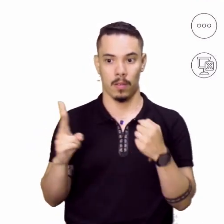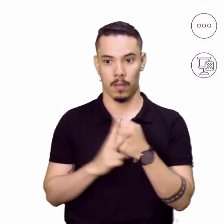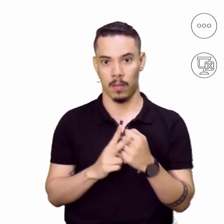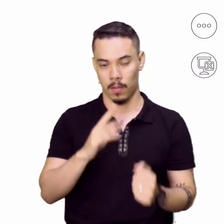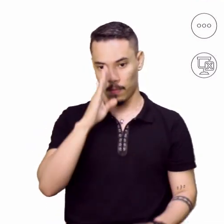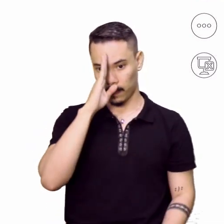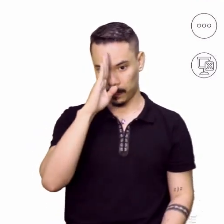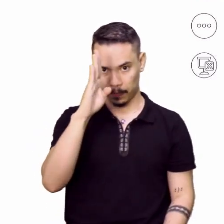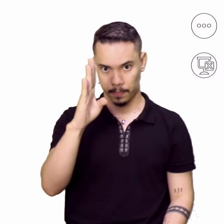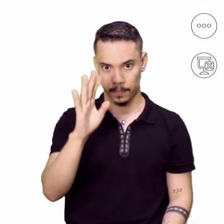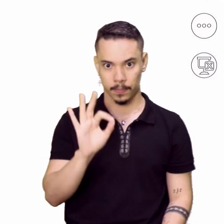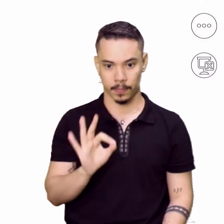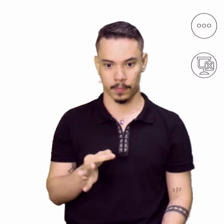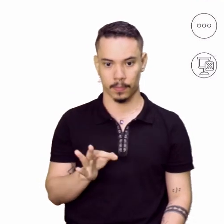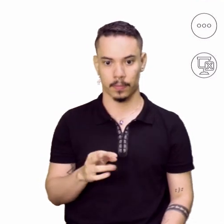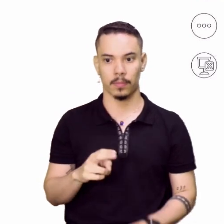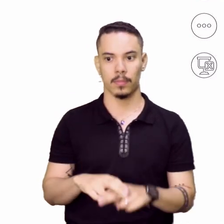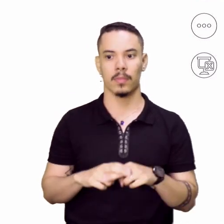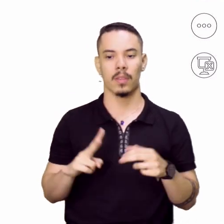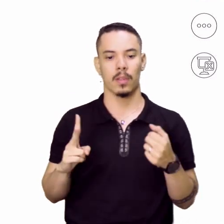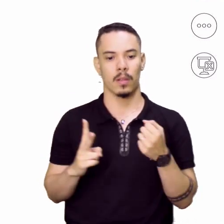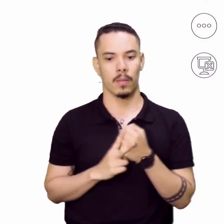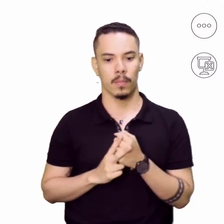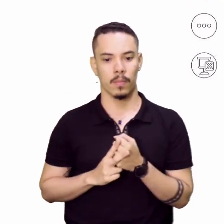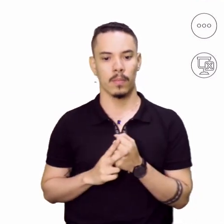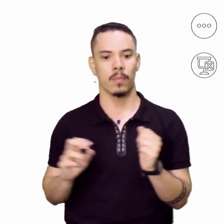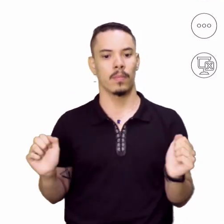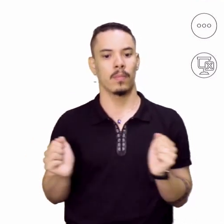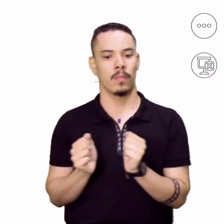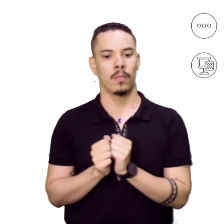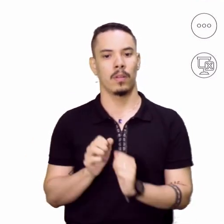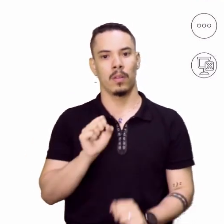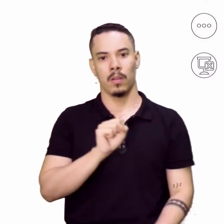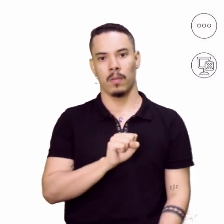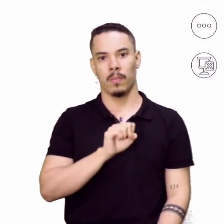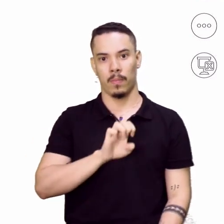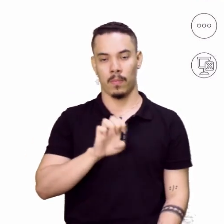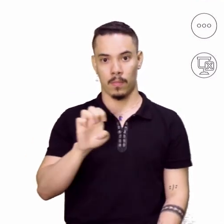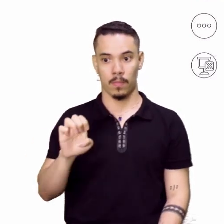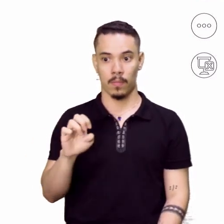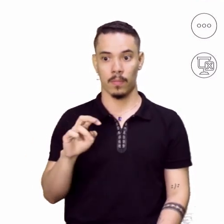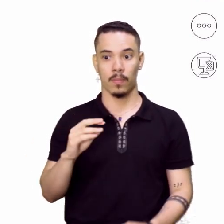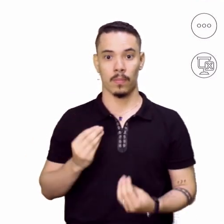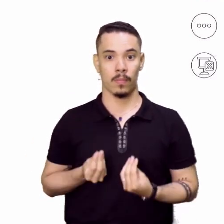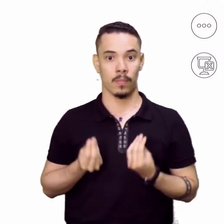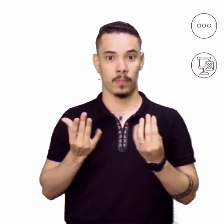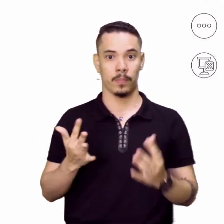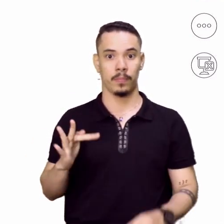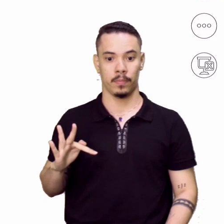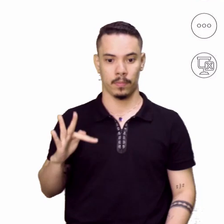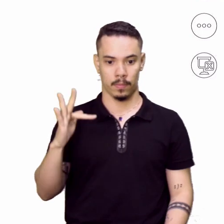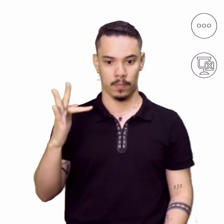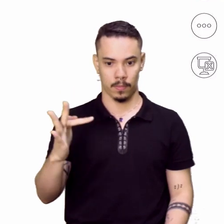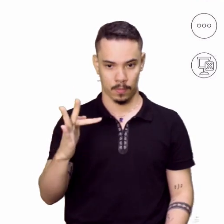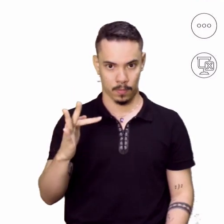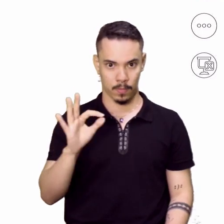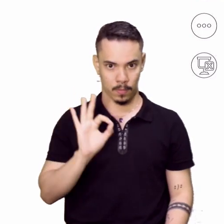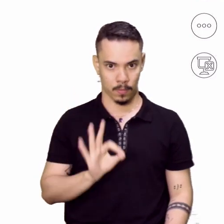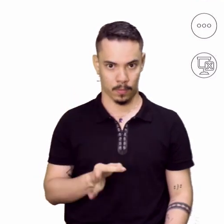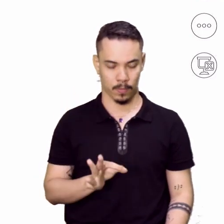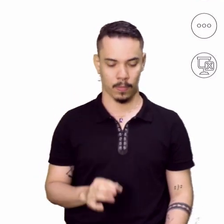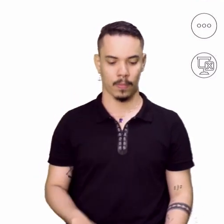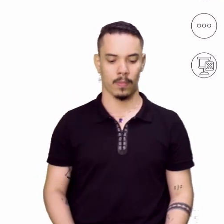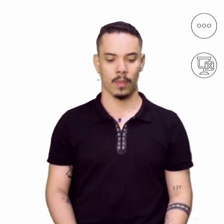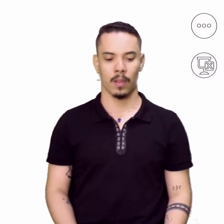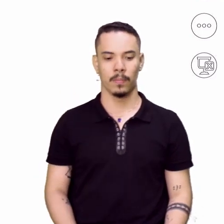então wait é o verbo se é o verbo e que tá deixando ele no futuro é o eu é ele que deixa o